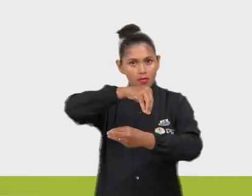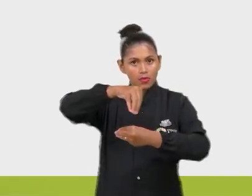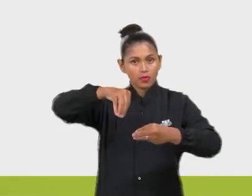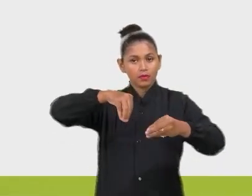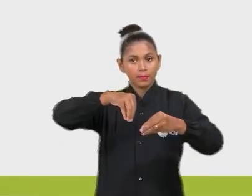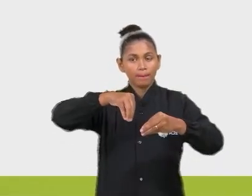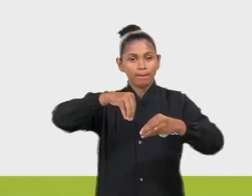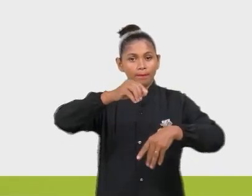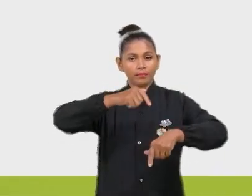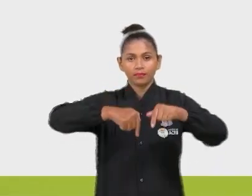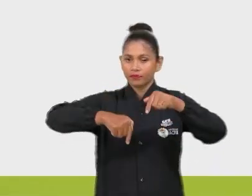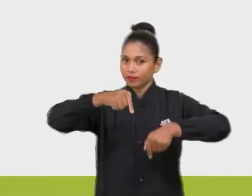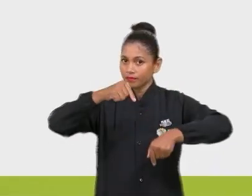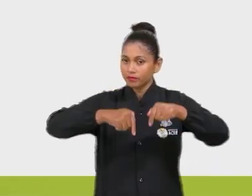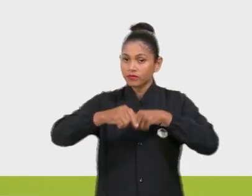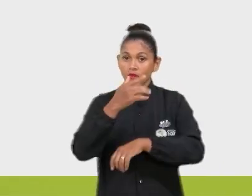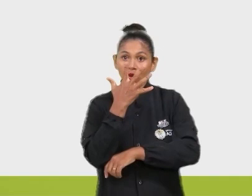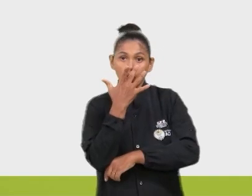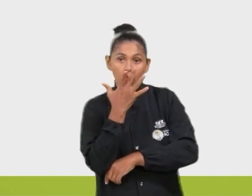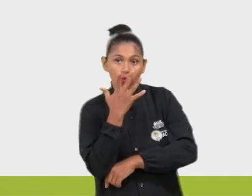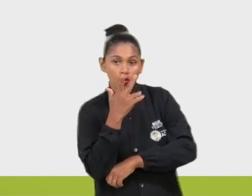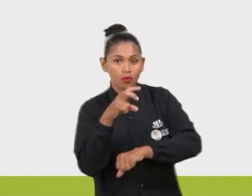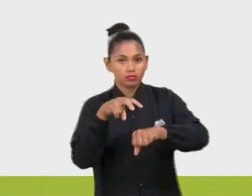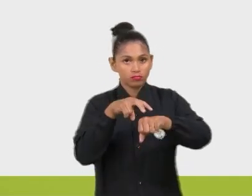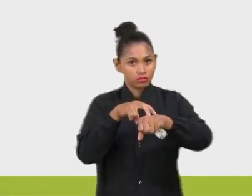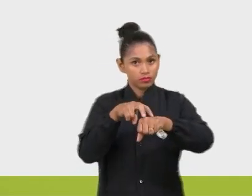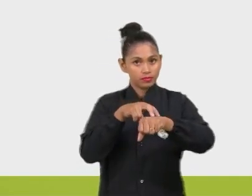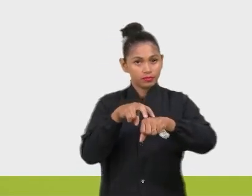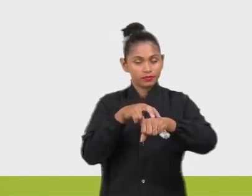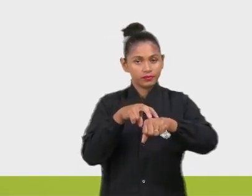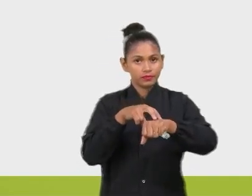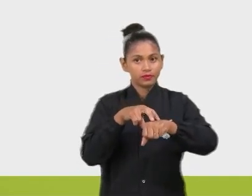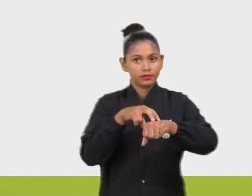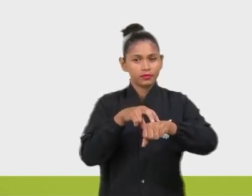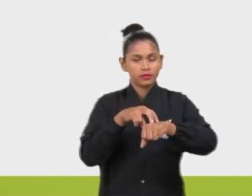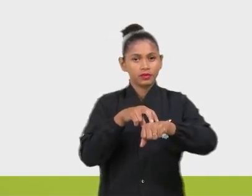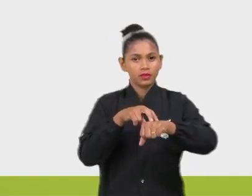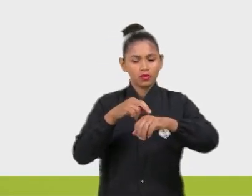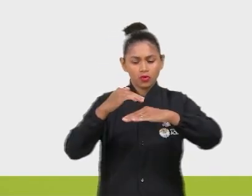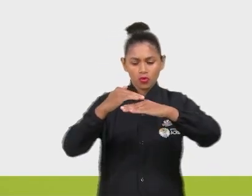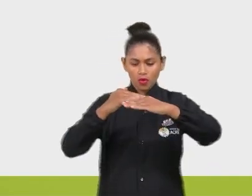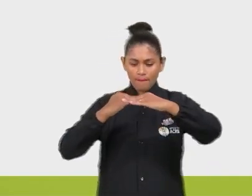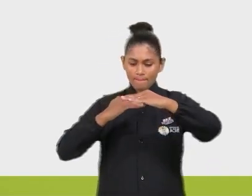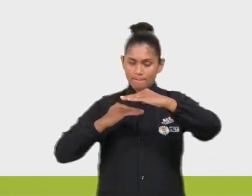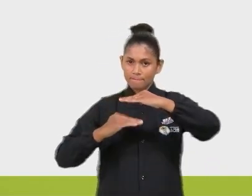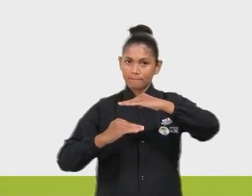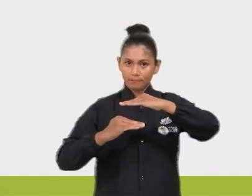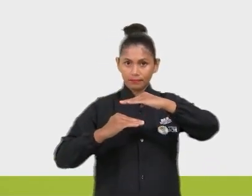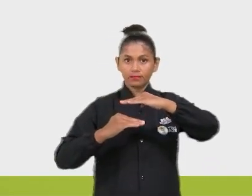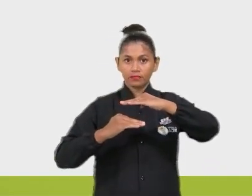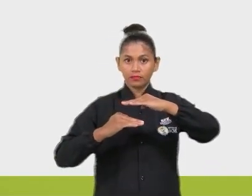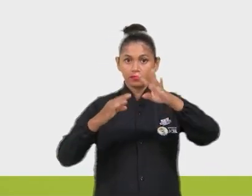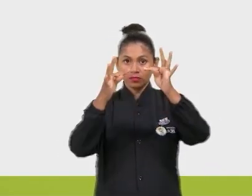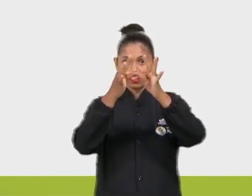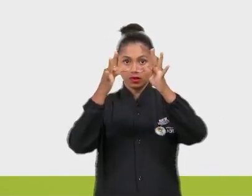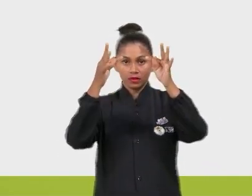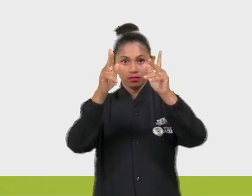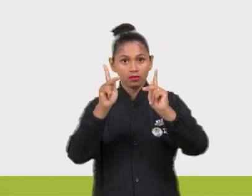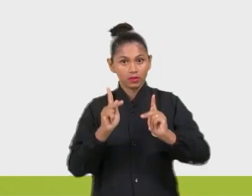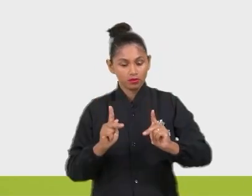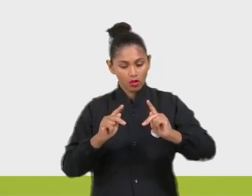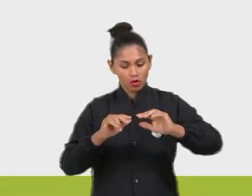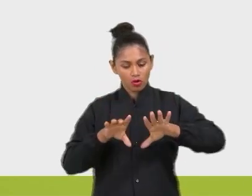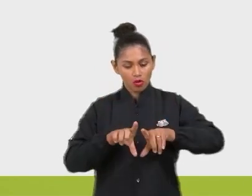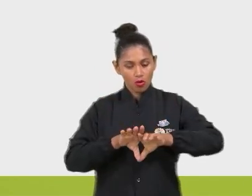químicos que estão aqui na coloração verde, que eles ficam um pouquinho abaixo da tabela periódica, tá? Eles